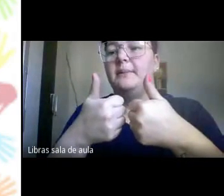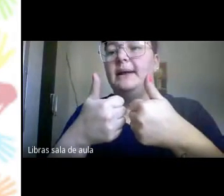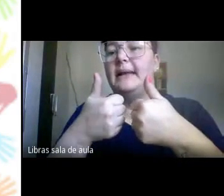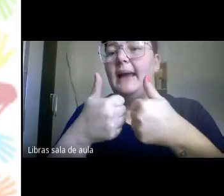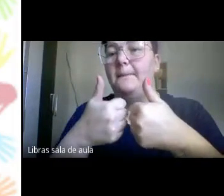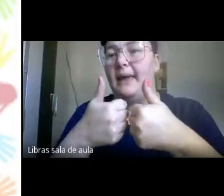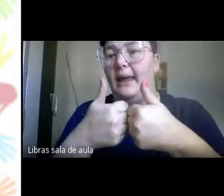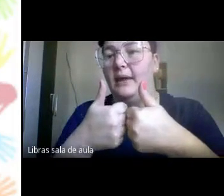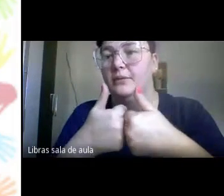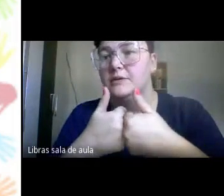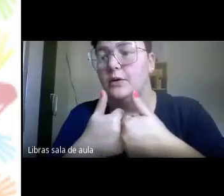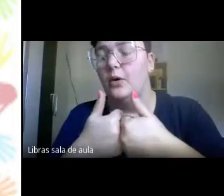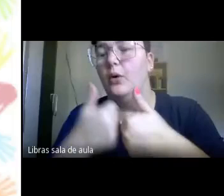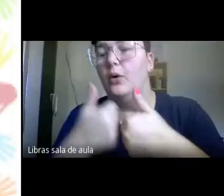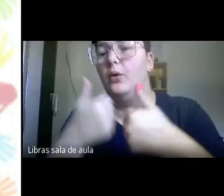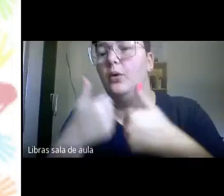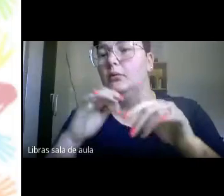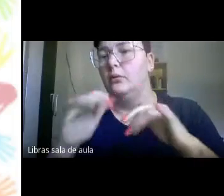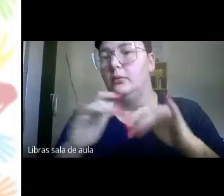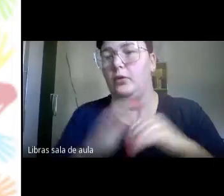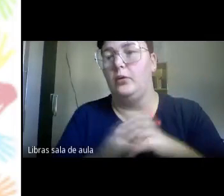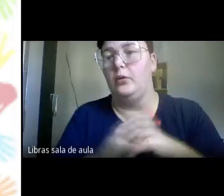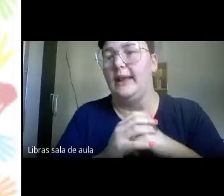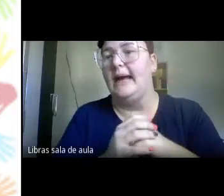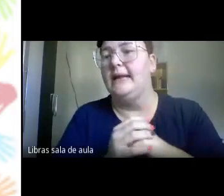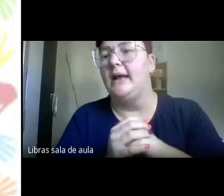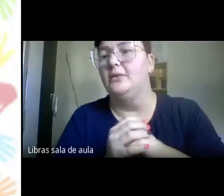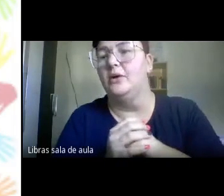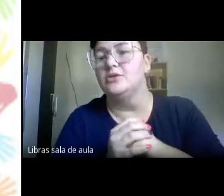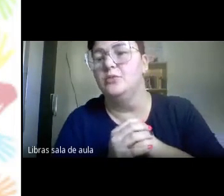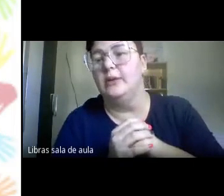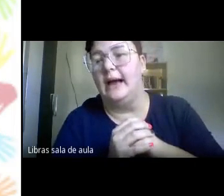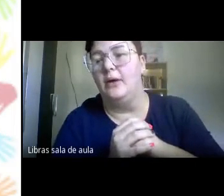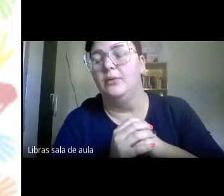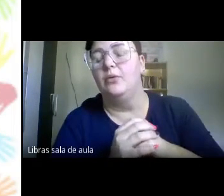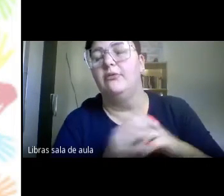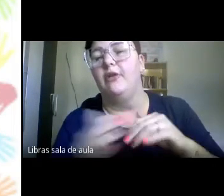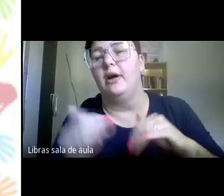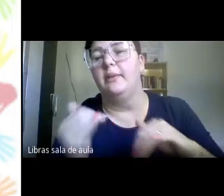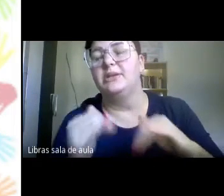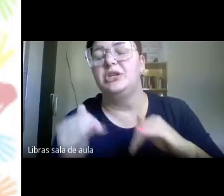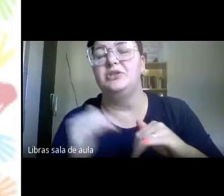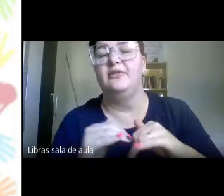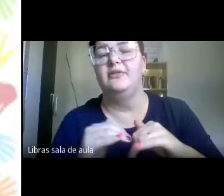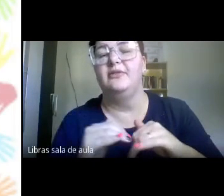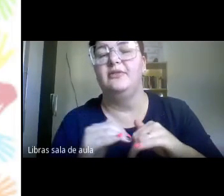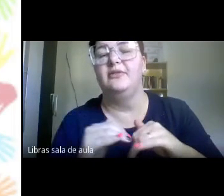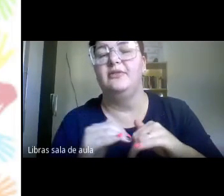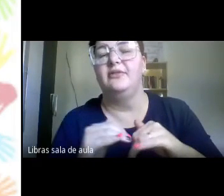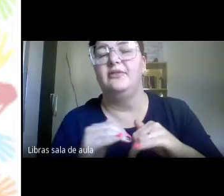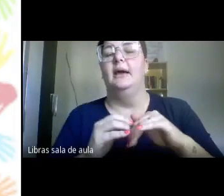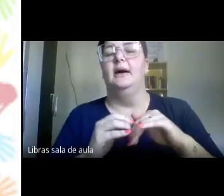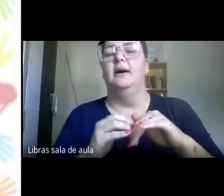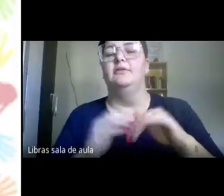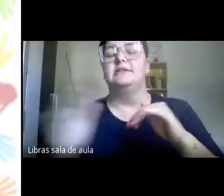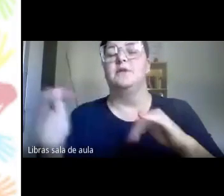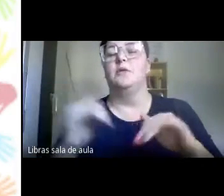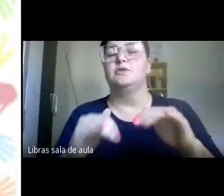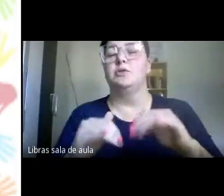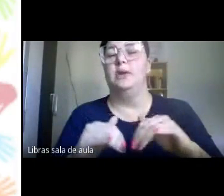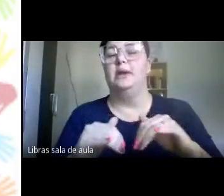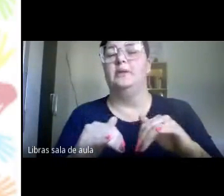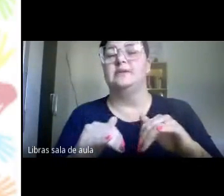podem mandar e-mails ou comentarem lá no nosso mural, conforme a gente vai, vocês